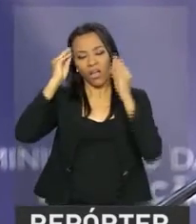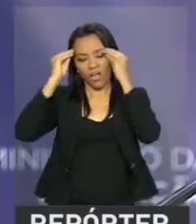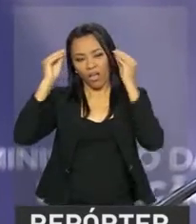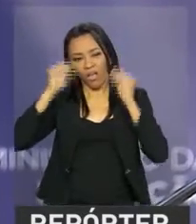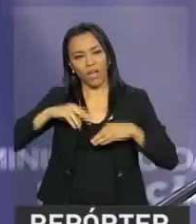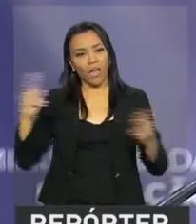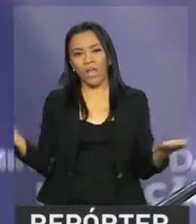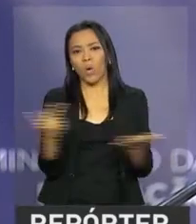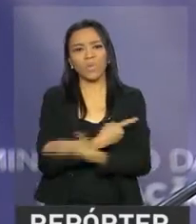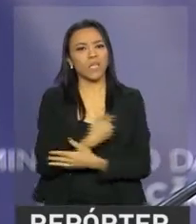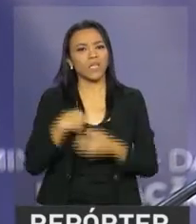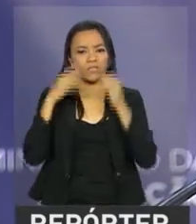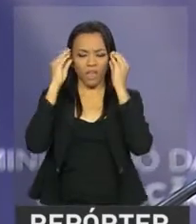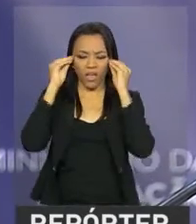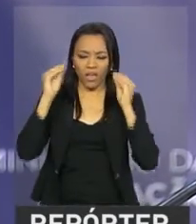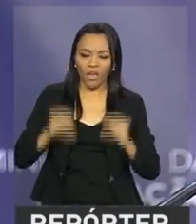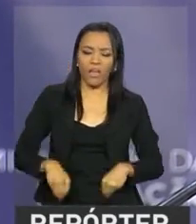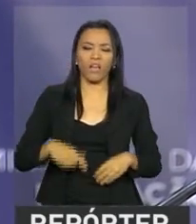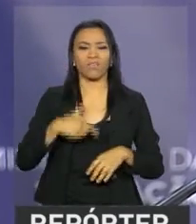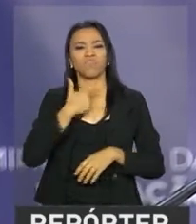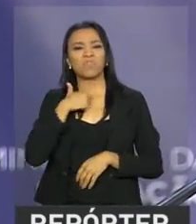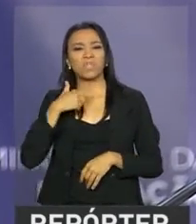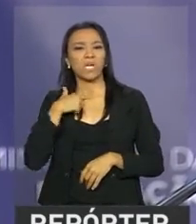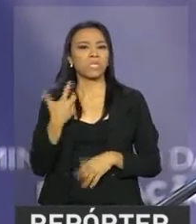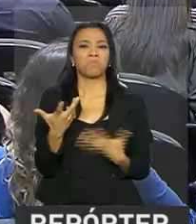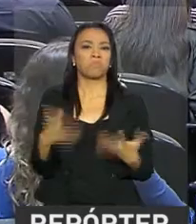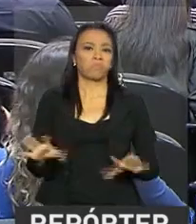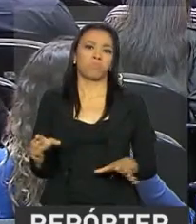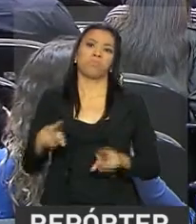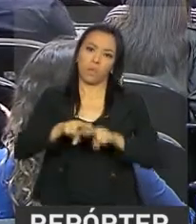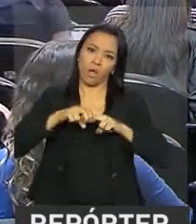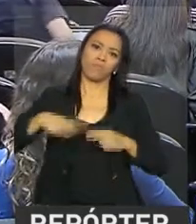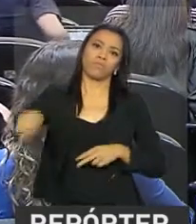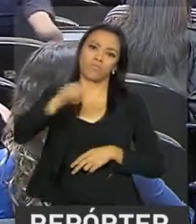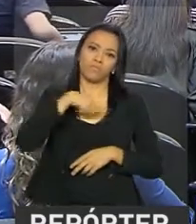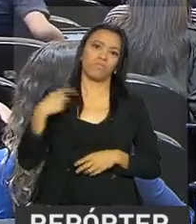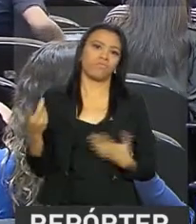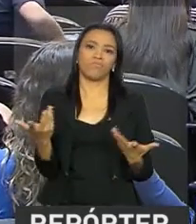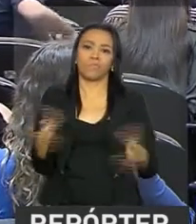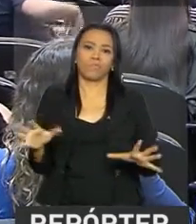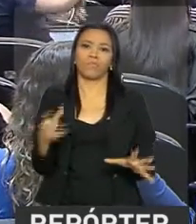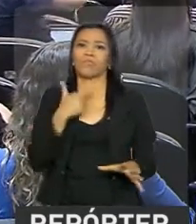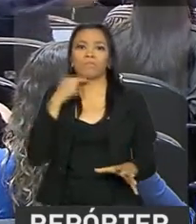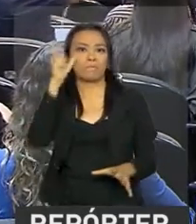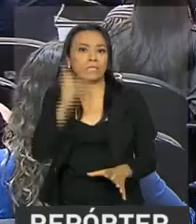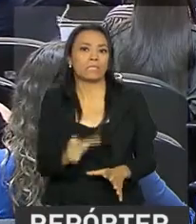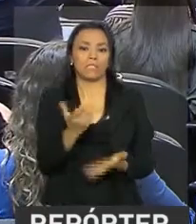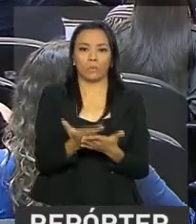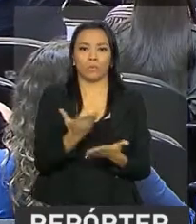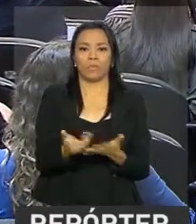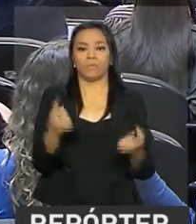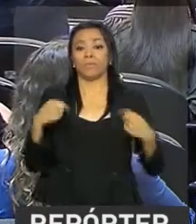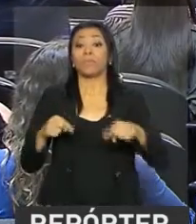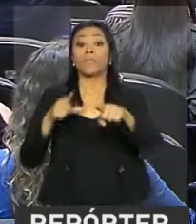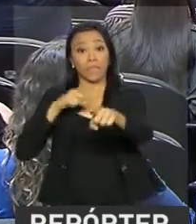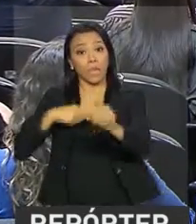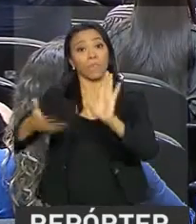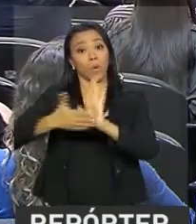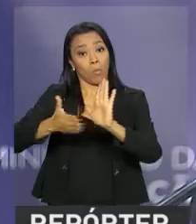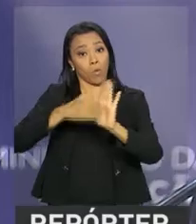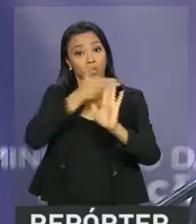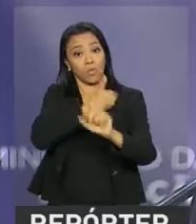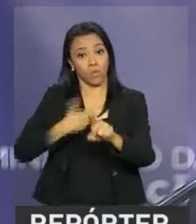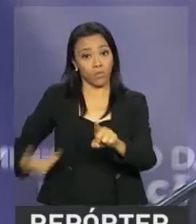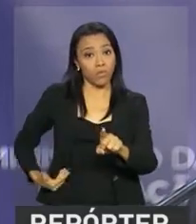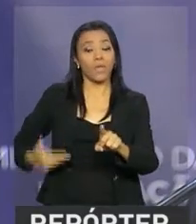gera desinteresse por parte dos nossos próprios jogos ainda estão no texto da proposta do governo a ampliação do número de escolas